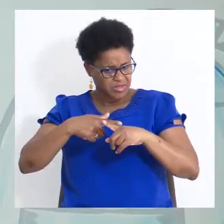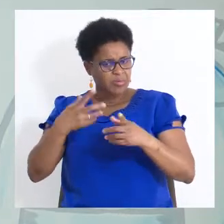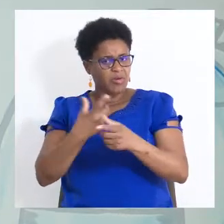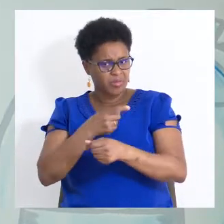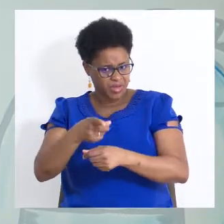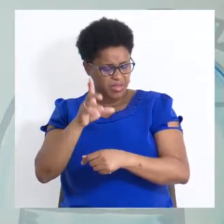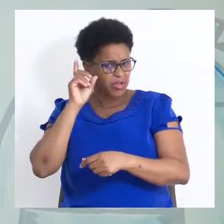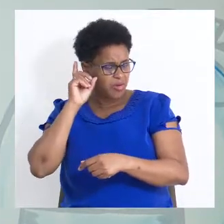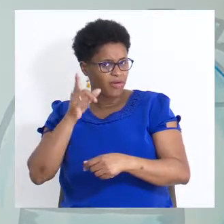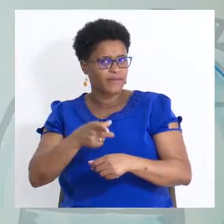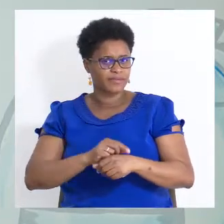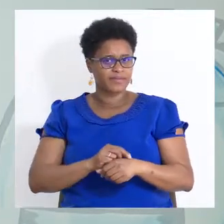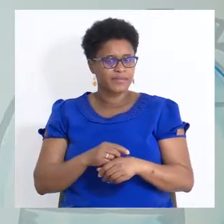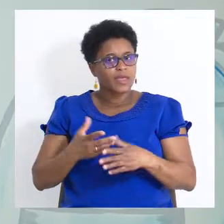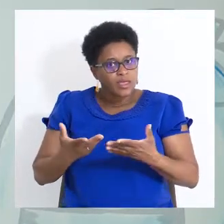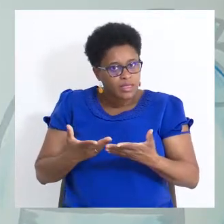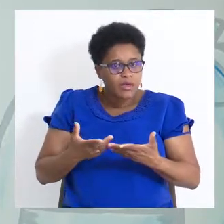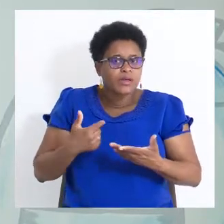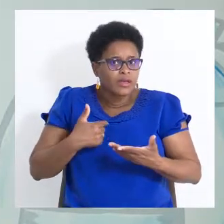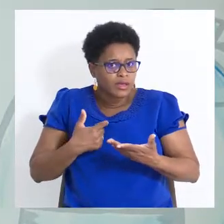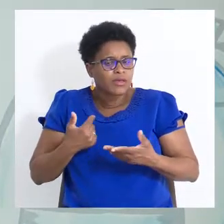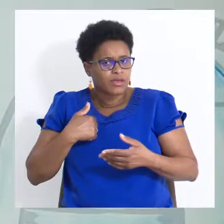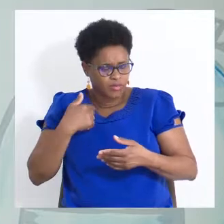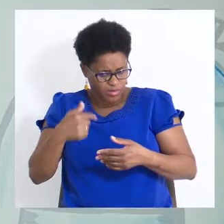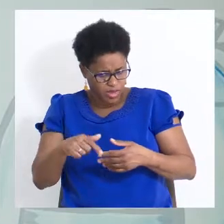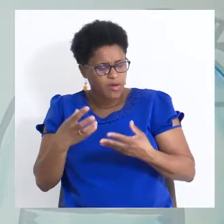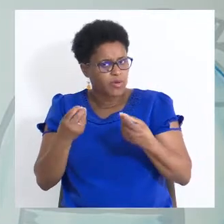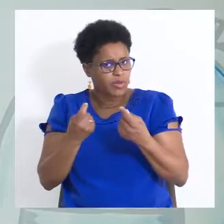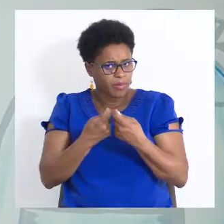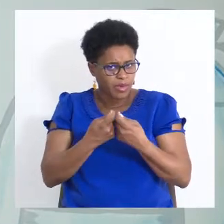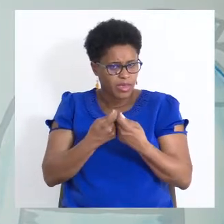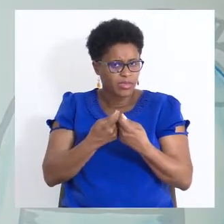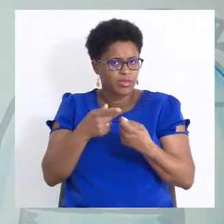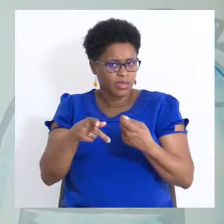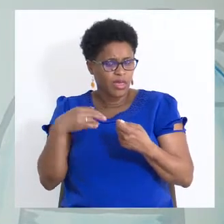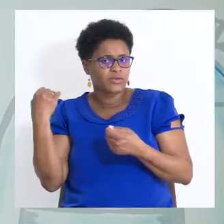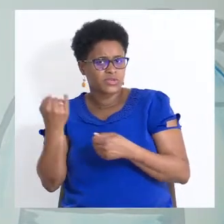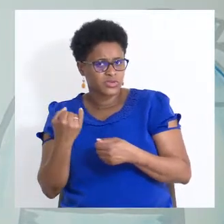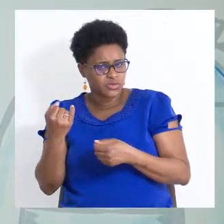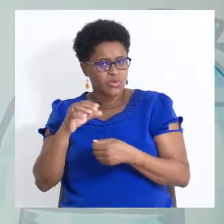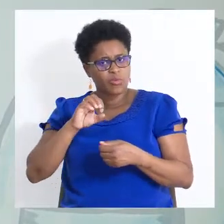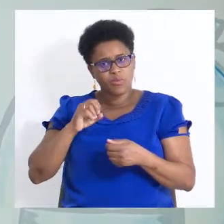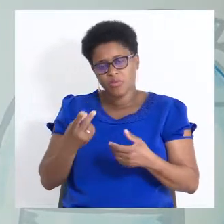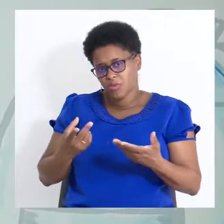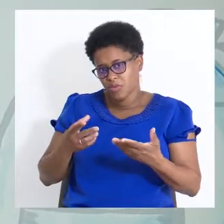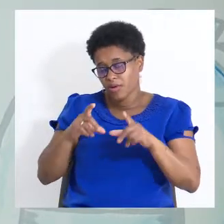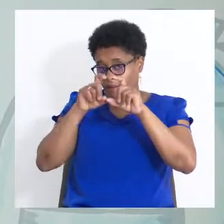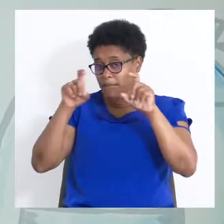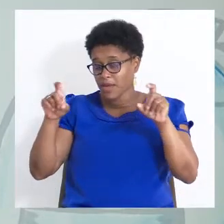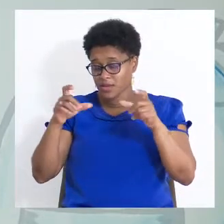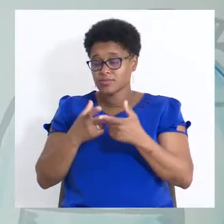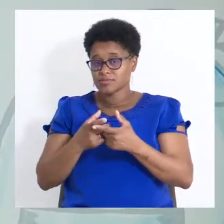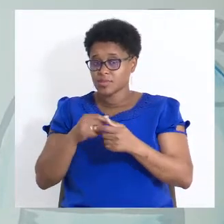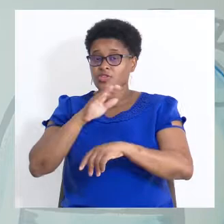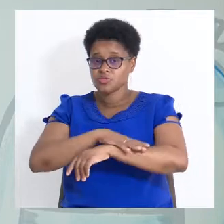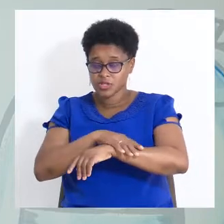Interessei para comprar aquele telemóvel. Ainda bem que eu estava bem perto daquilo que era a instituição ou então a